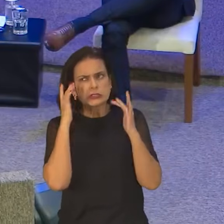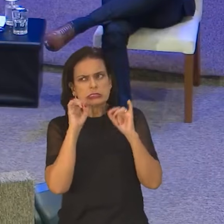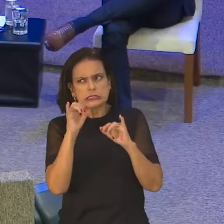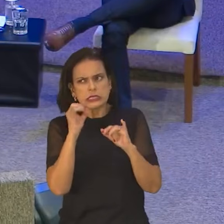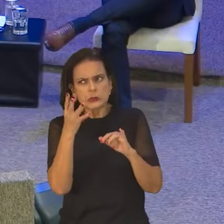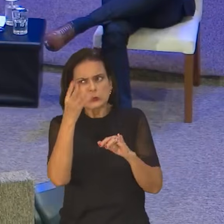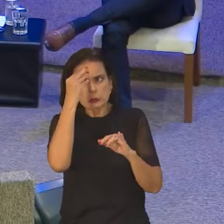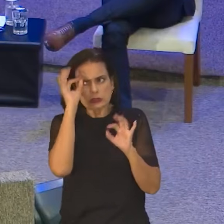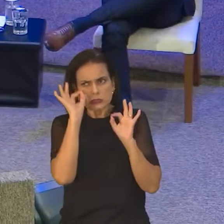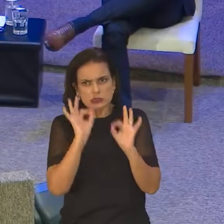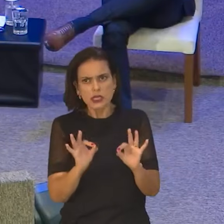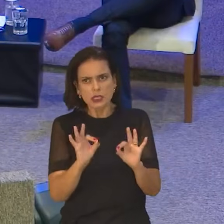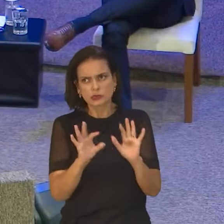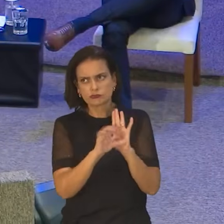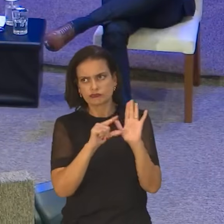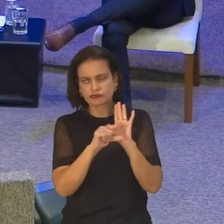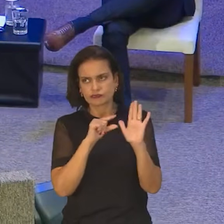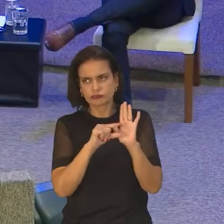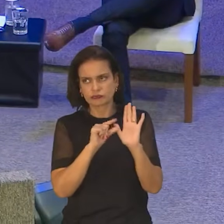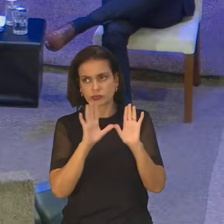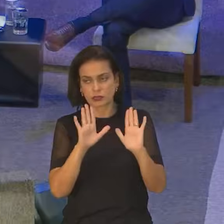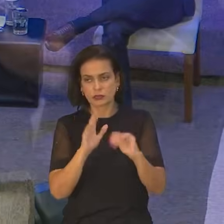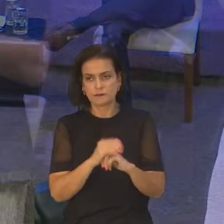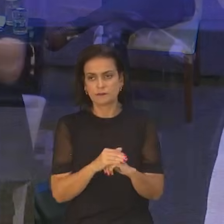esse versículo. E morreu...